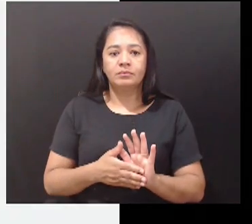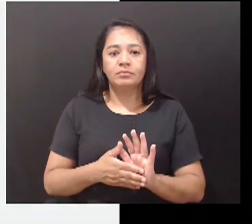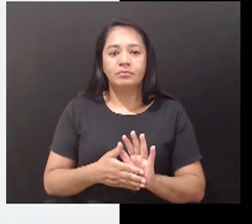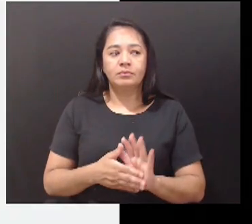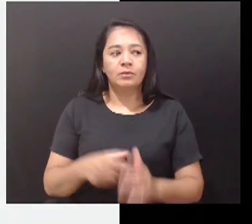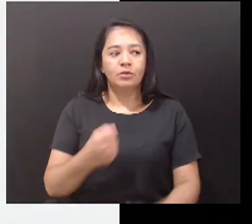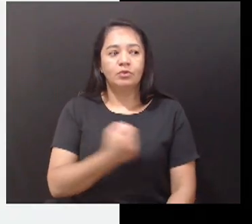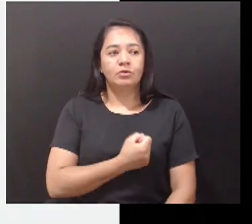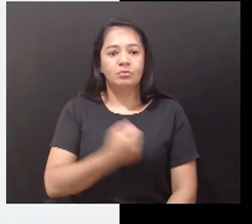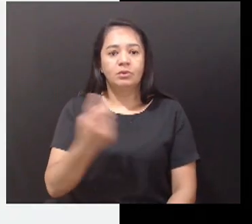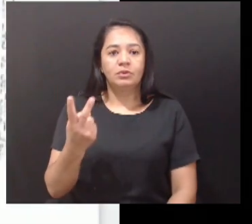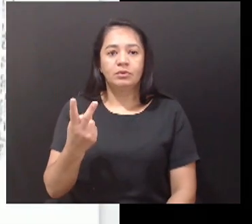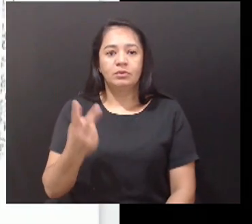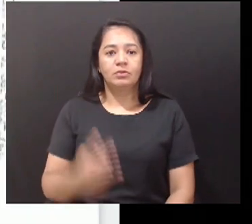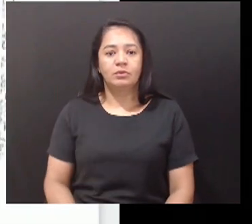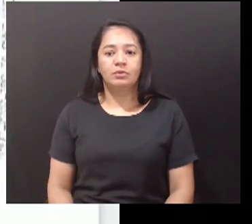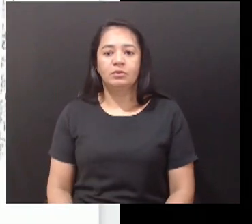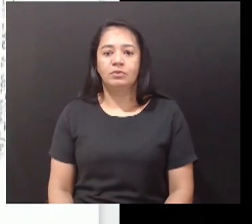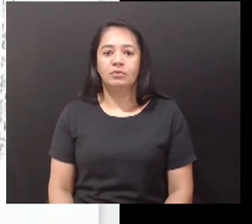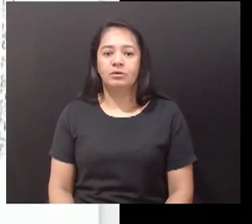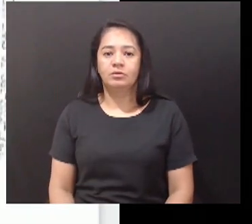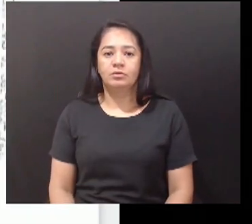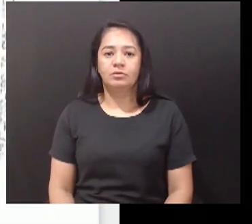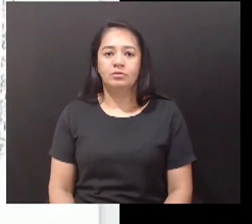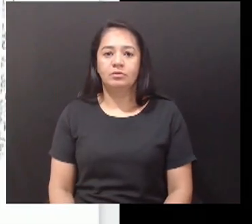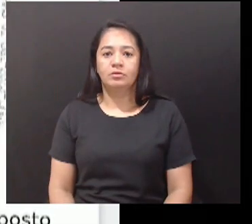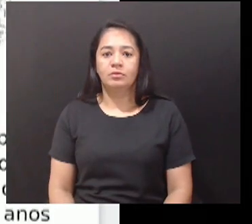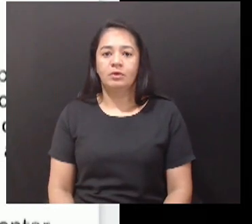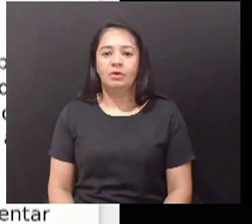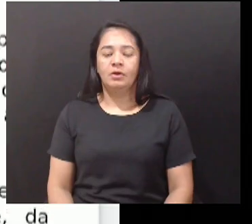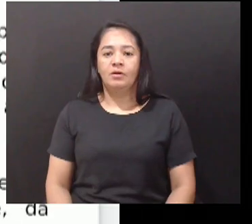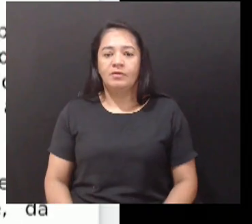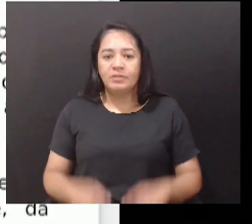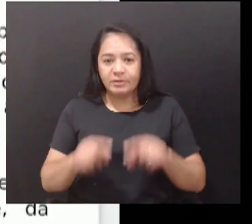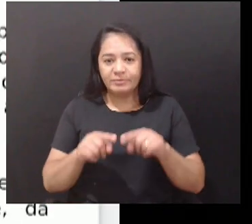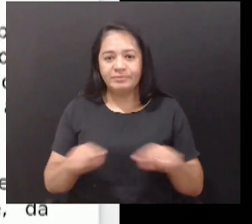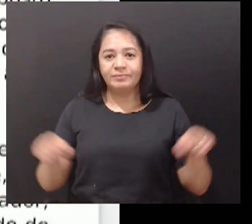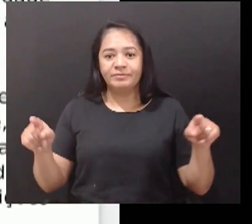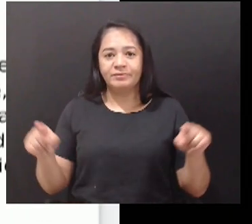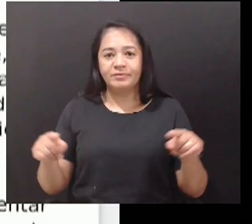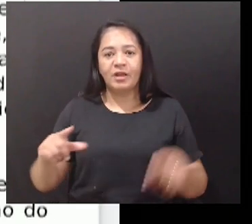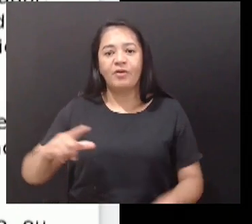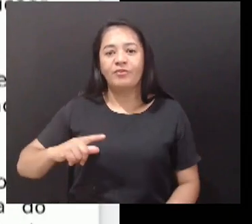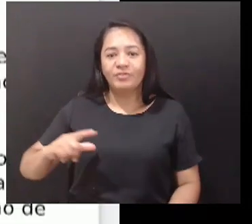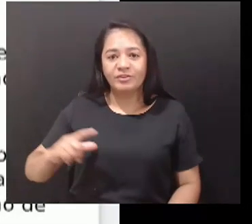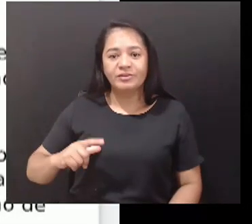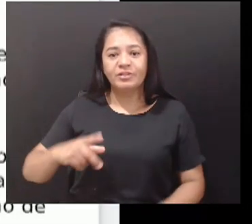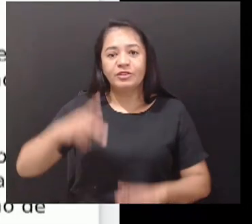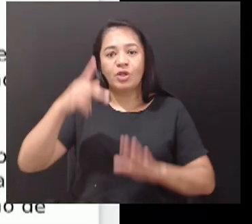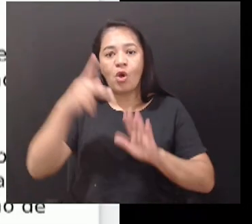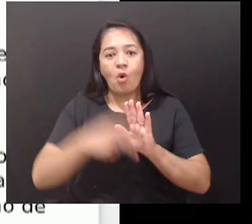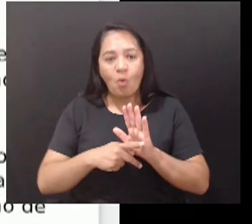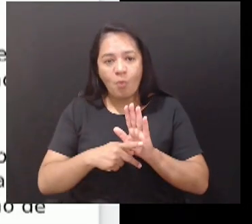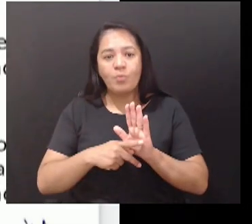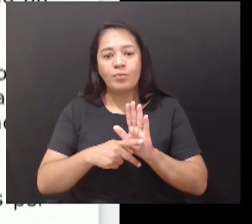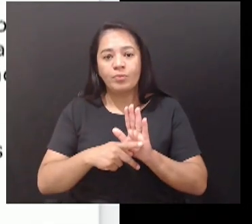olha. Então, você vai clicar e aí você tem o projeto